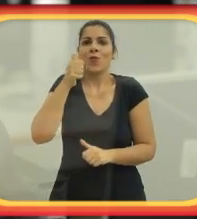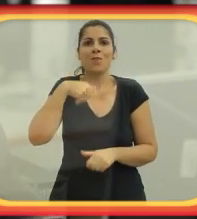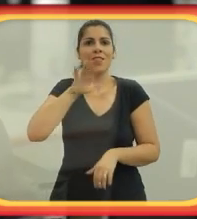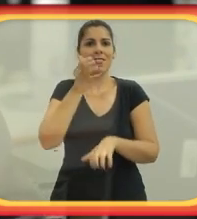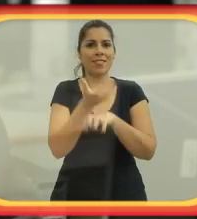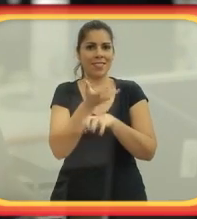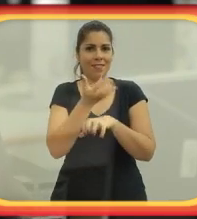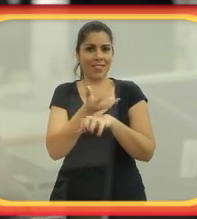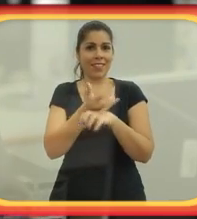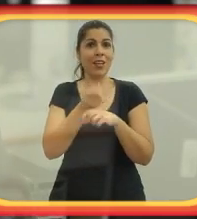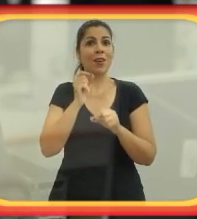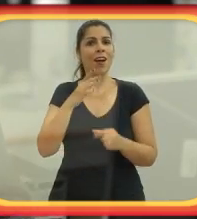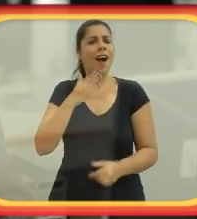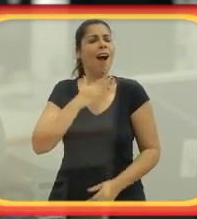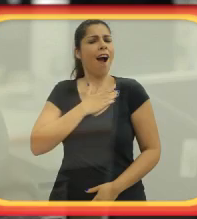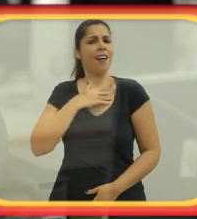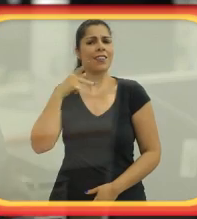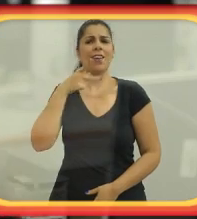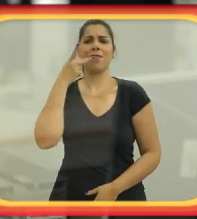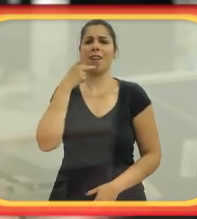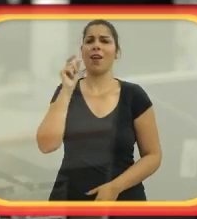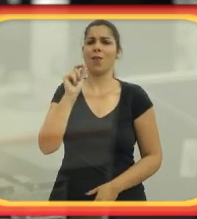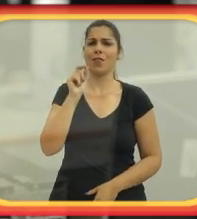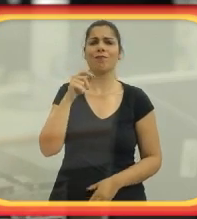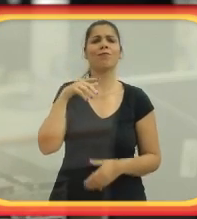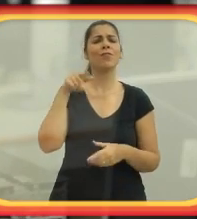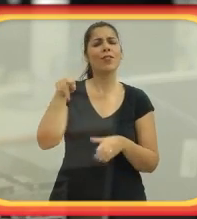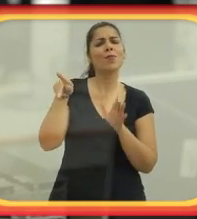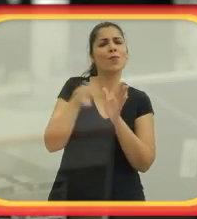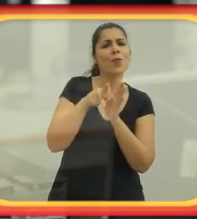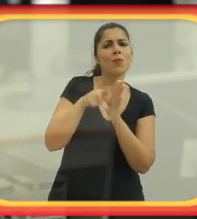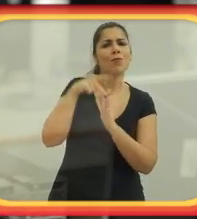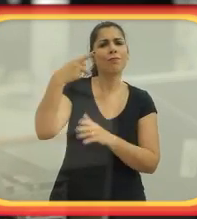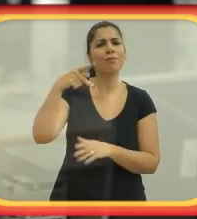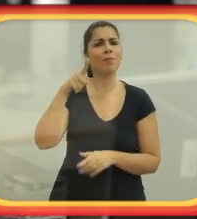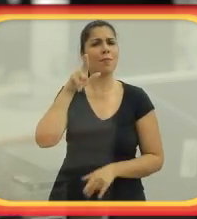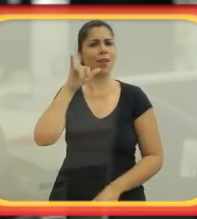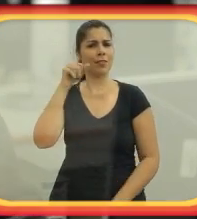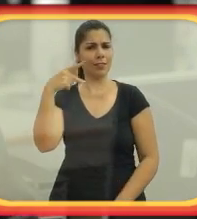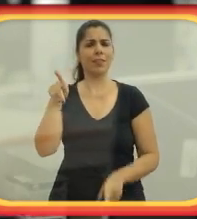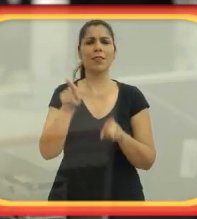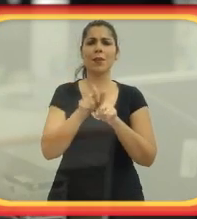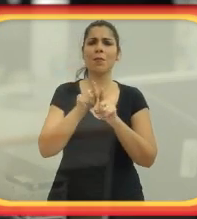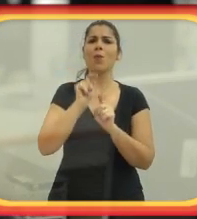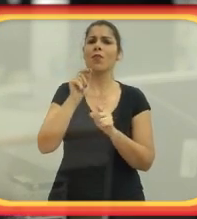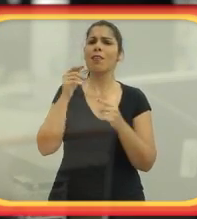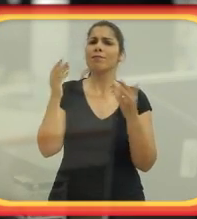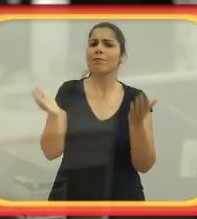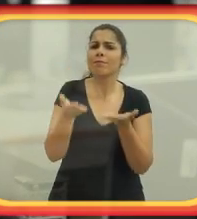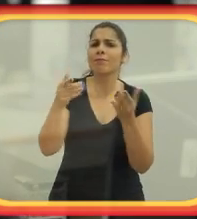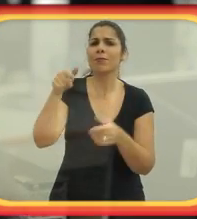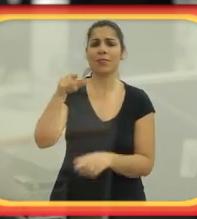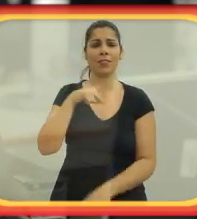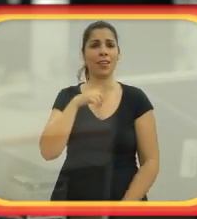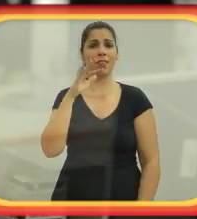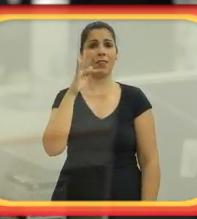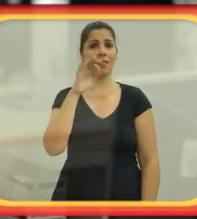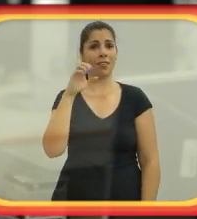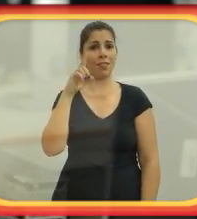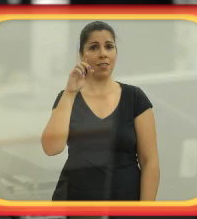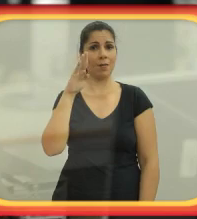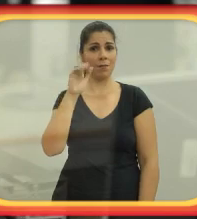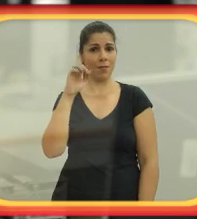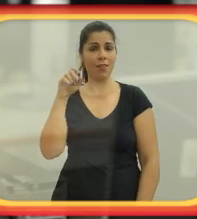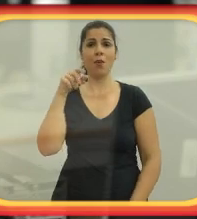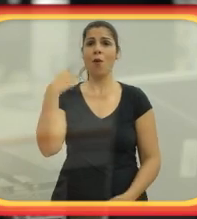escutei diretamente dela, mas escutei de muitos professores falando, não, pô, ela está curtindo a sua disciplina, é legal, ela está gostando, ela fala muito. E os próprios pais